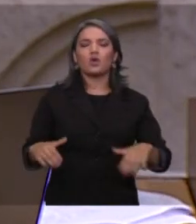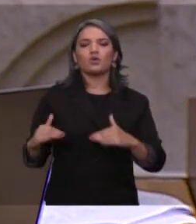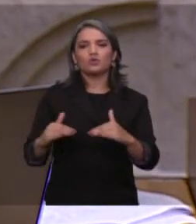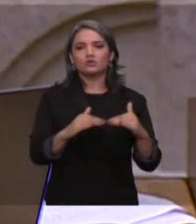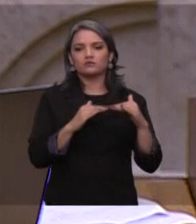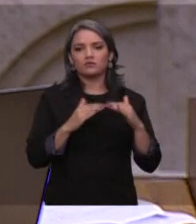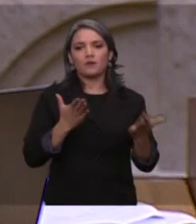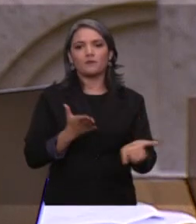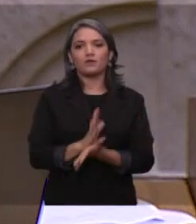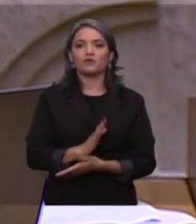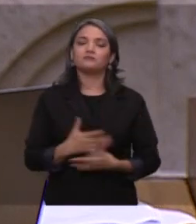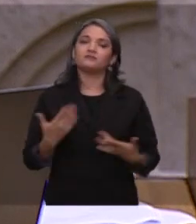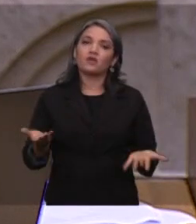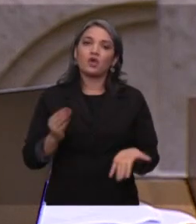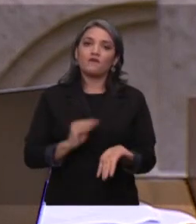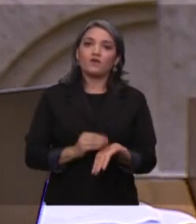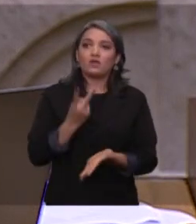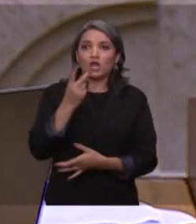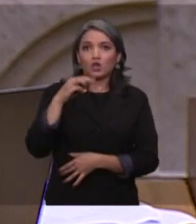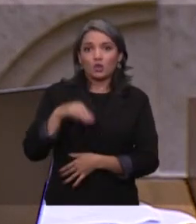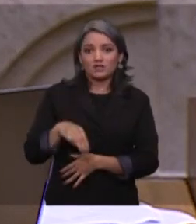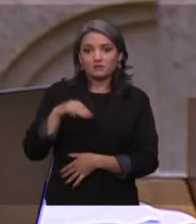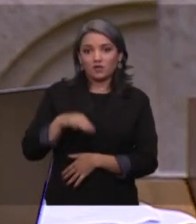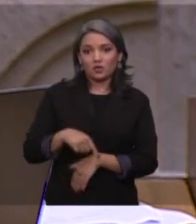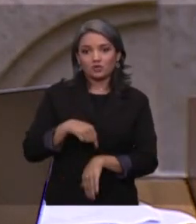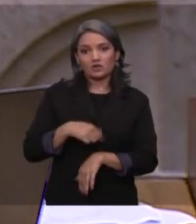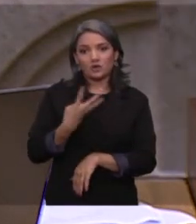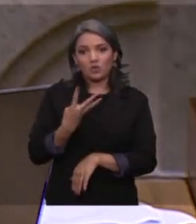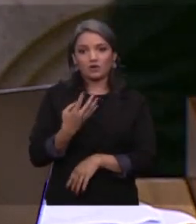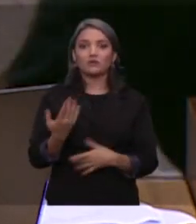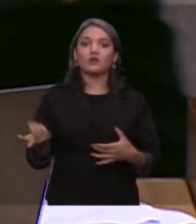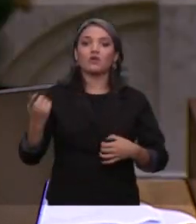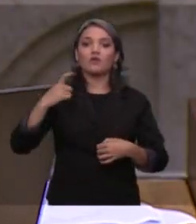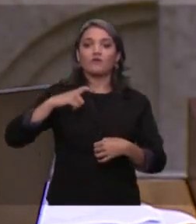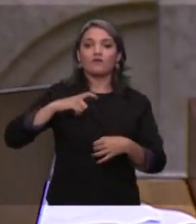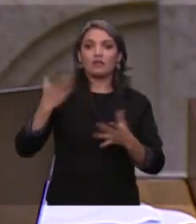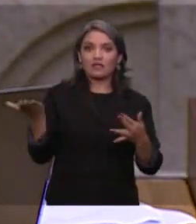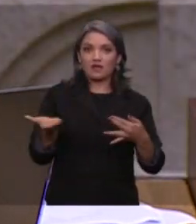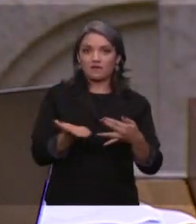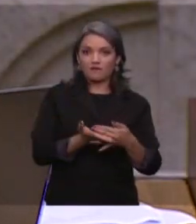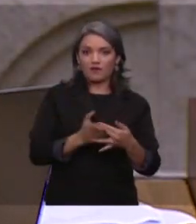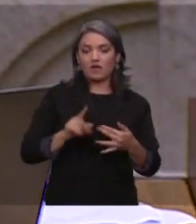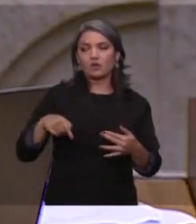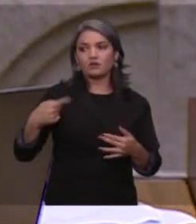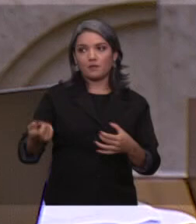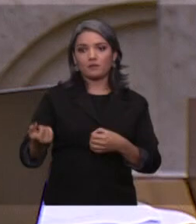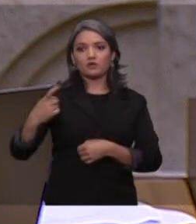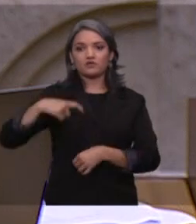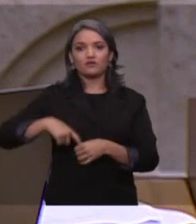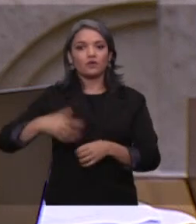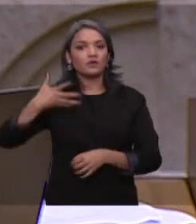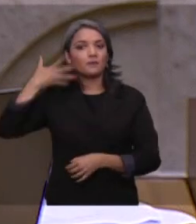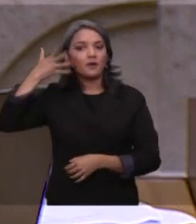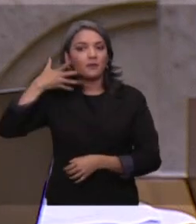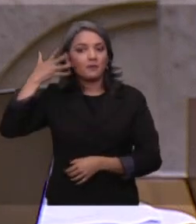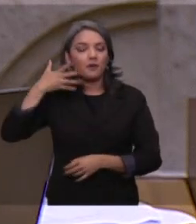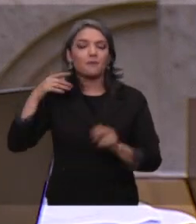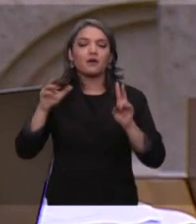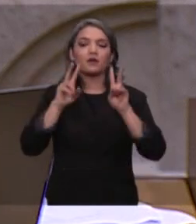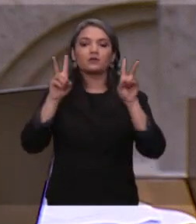São 2 minutos para as 16 horas. Nós voltaremos, portanto, com a sustentação oral do